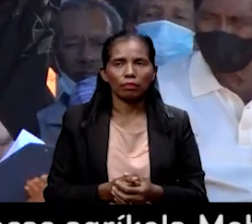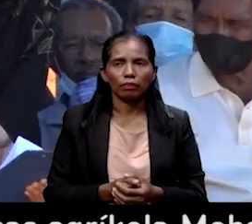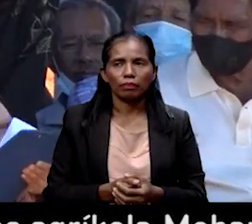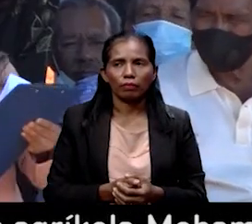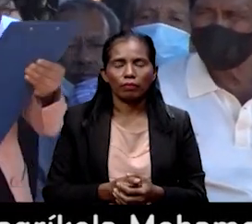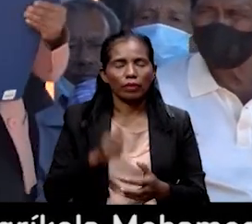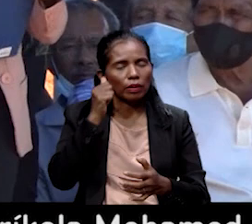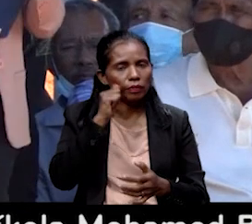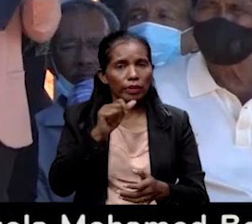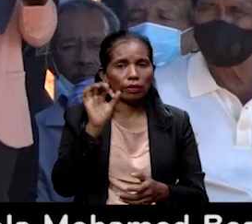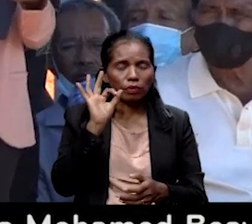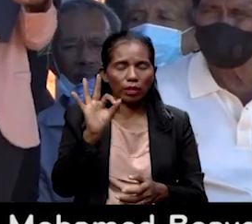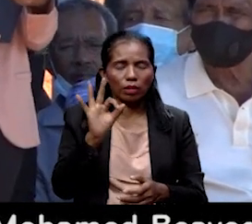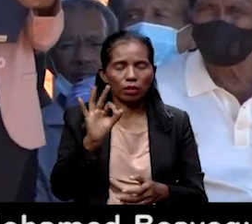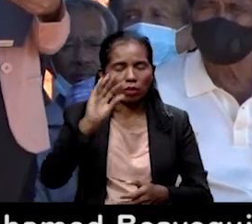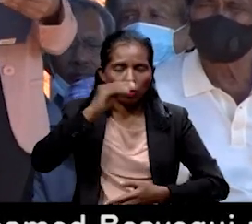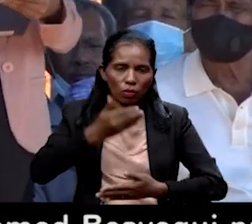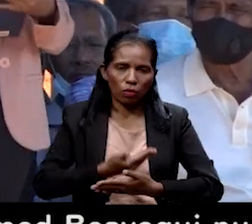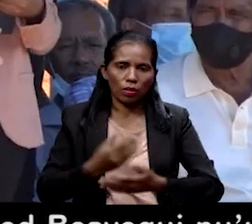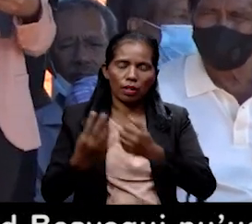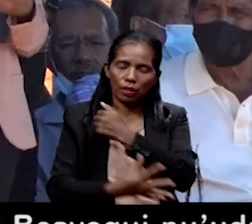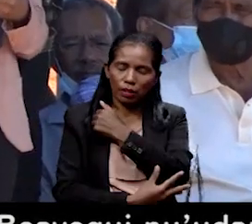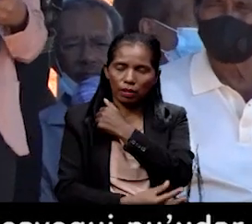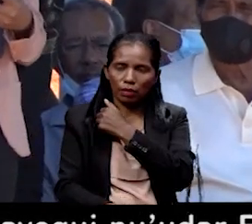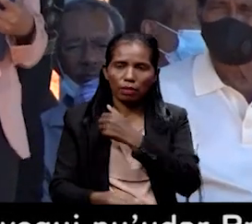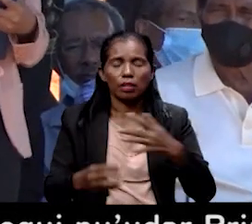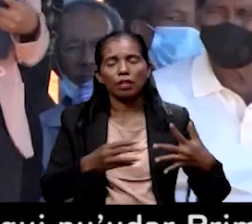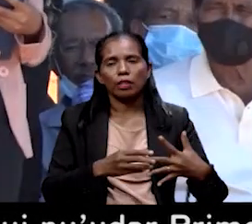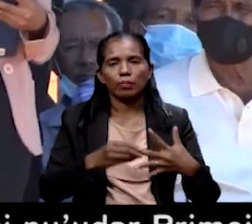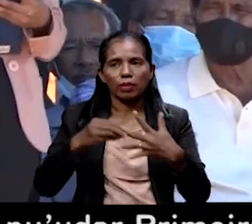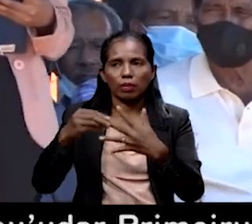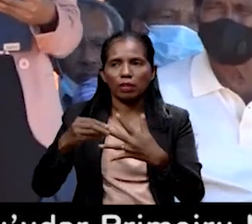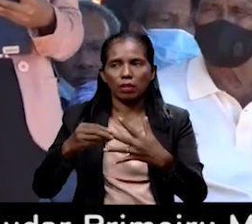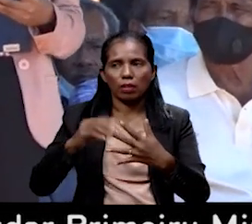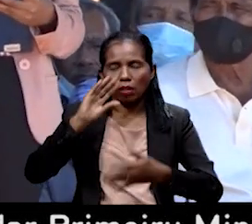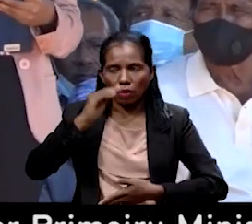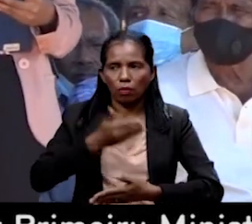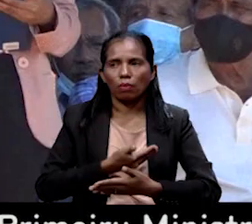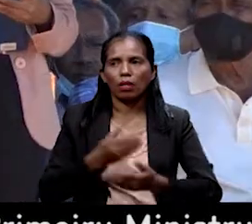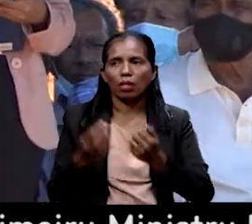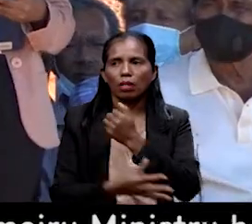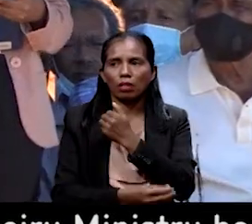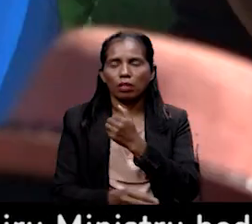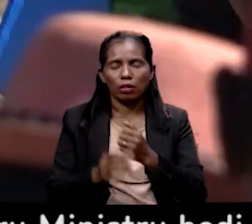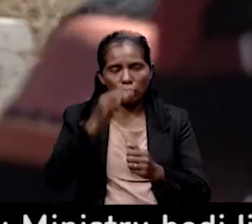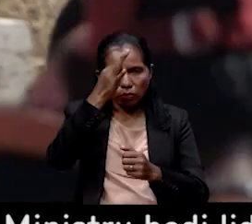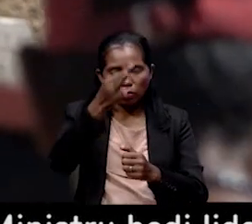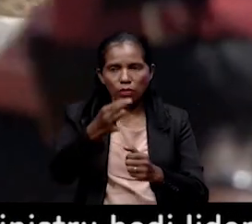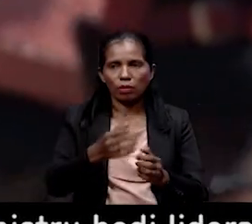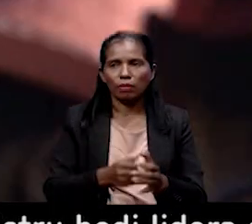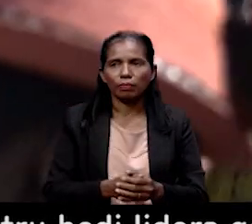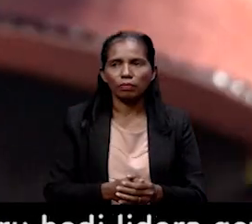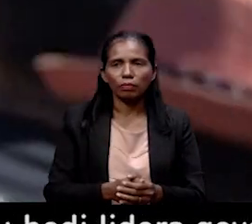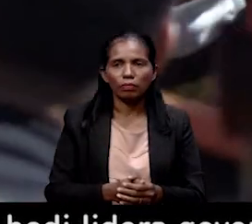ba feto faluk oang kiak liu liu ba oang kiak ninia futuru.